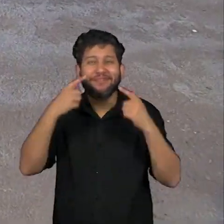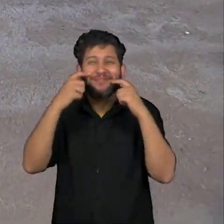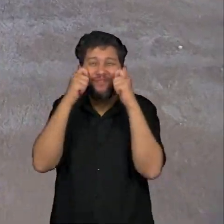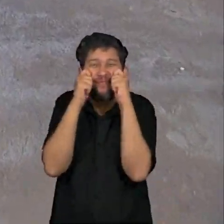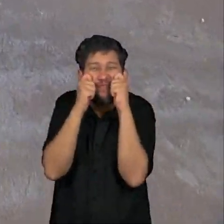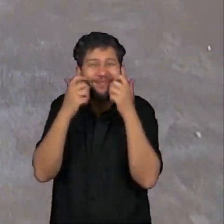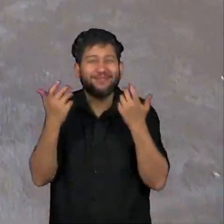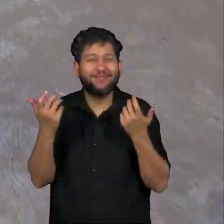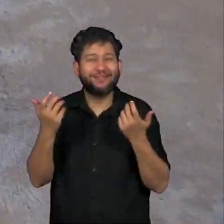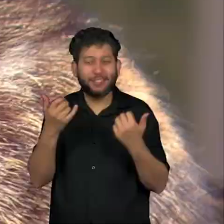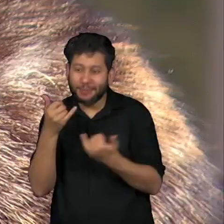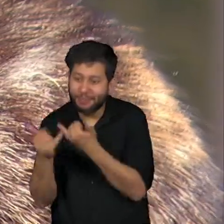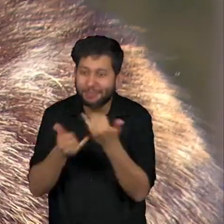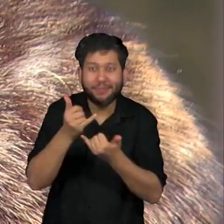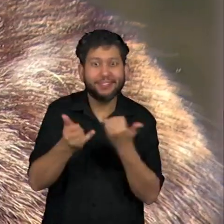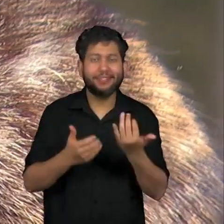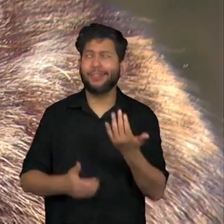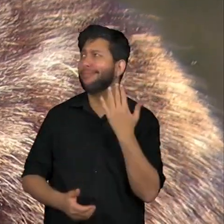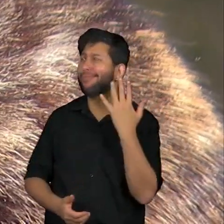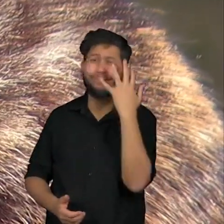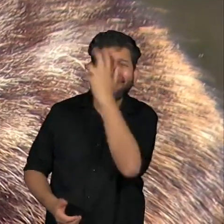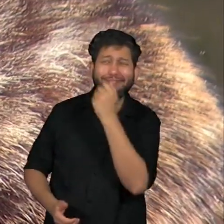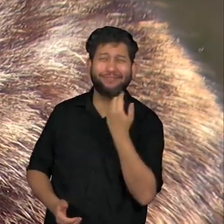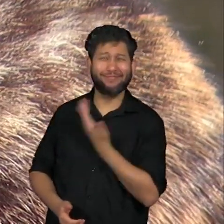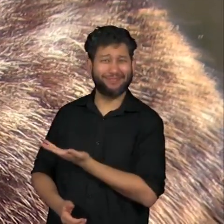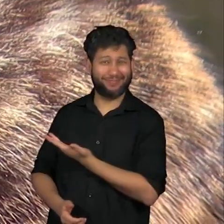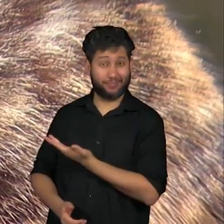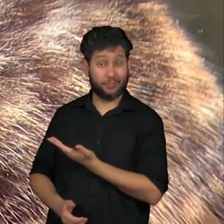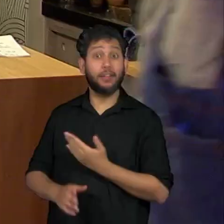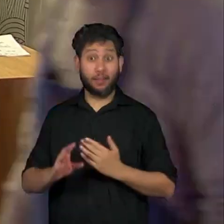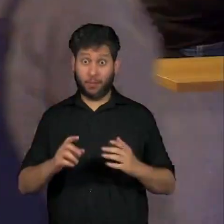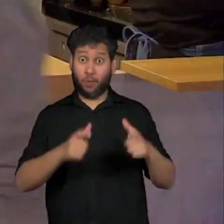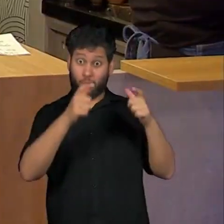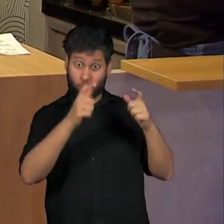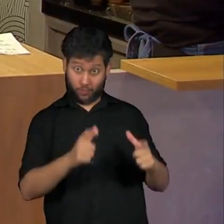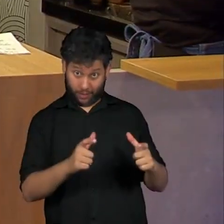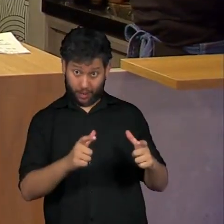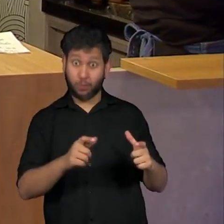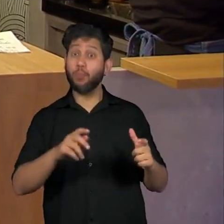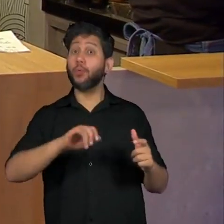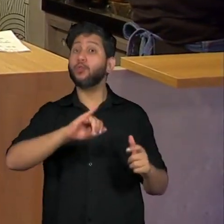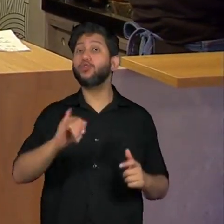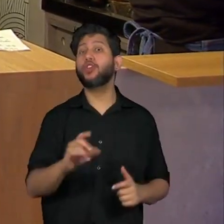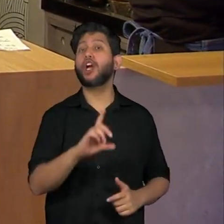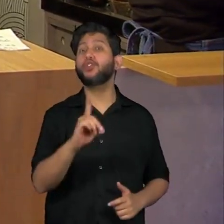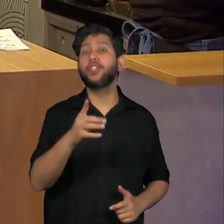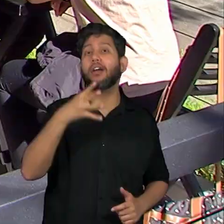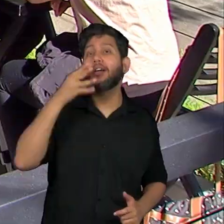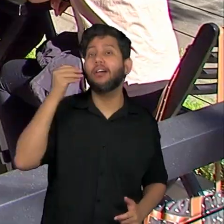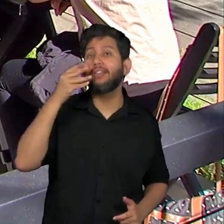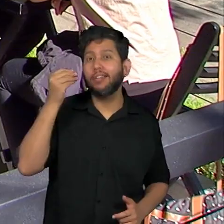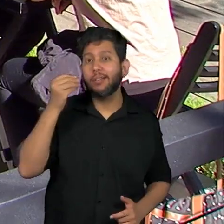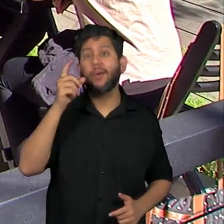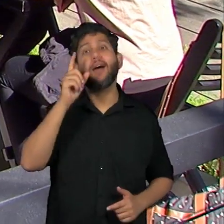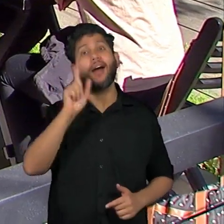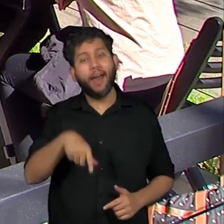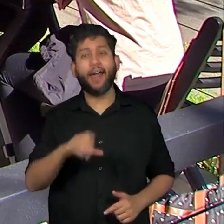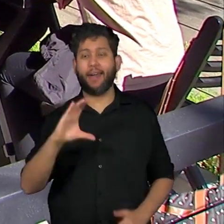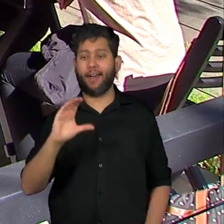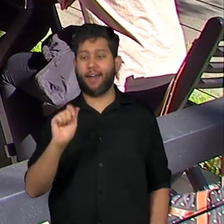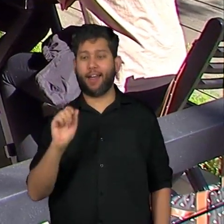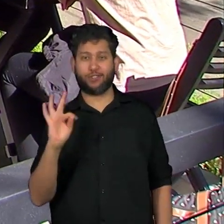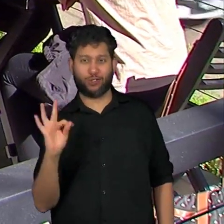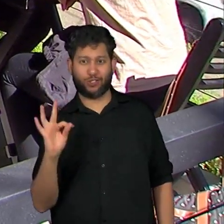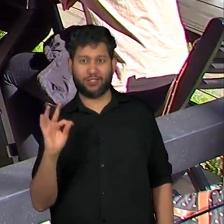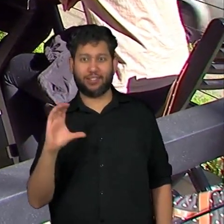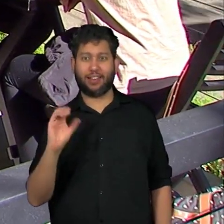Graciosos, brincalhões, lindos, são moradores temporários do Jardim dos Gatos, que fica neste Cat Café, na